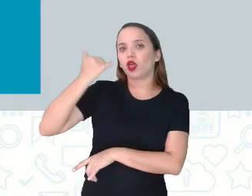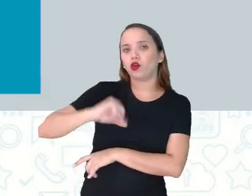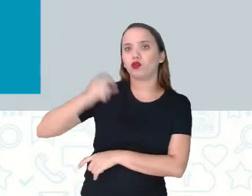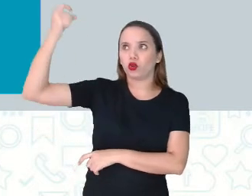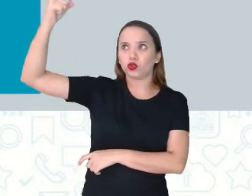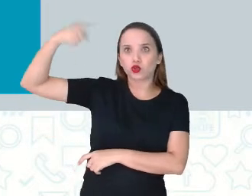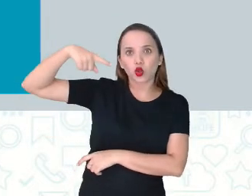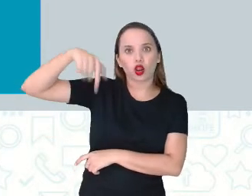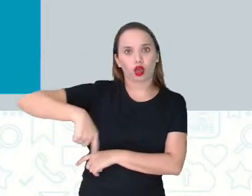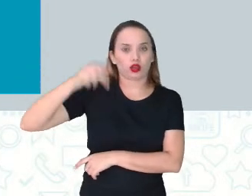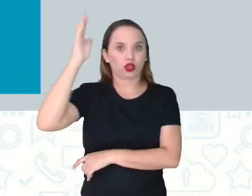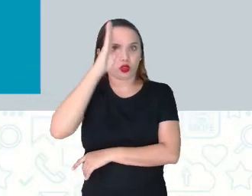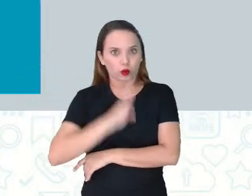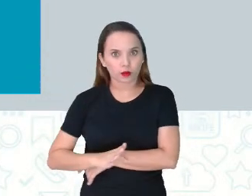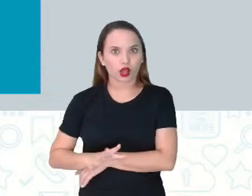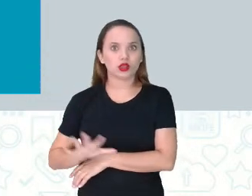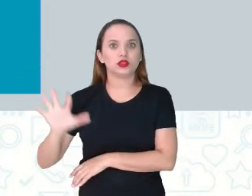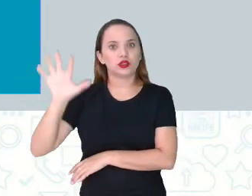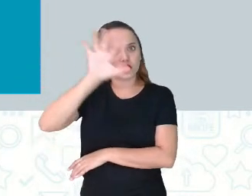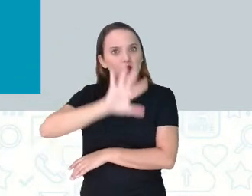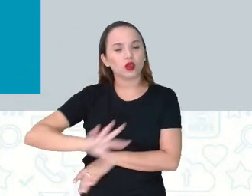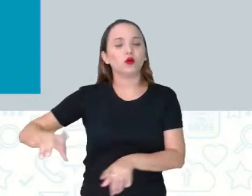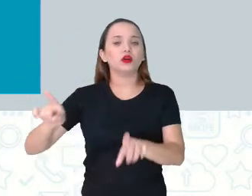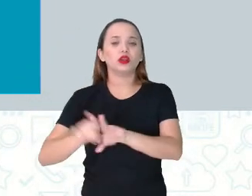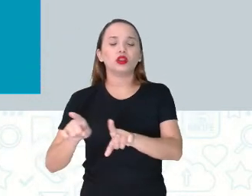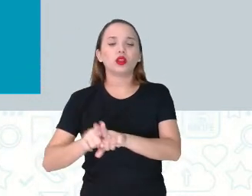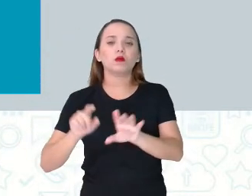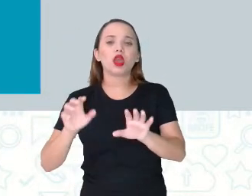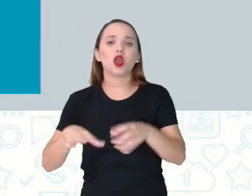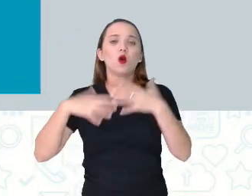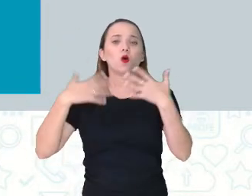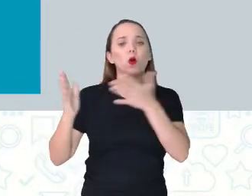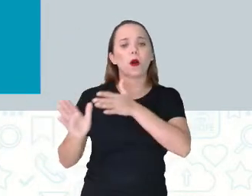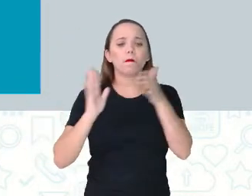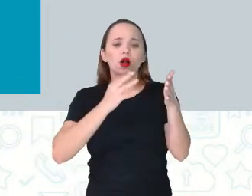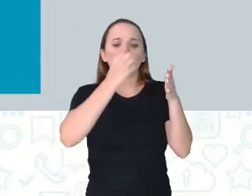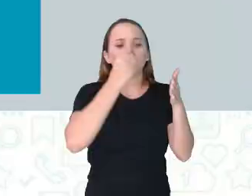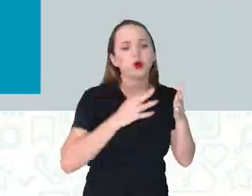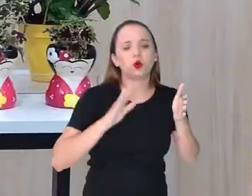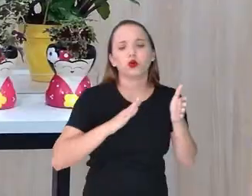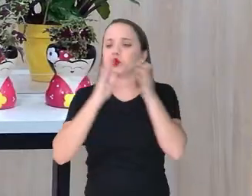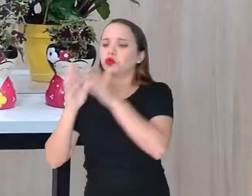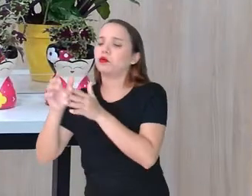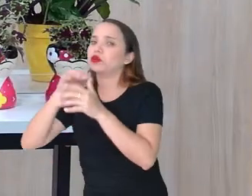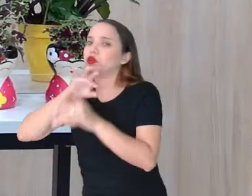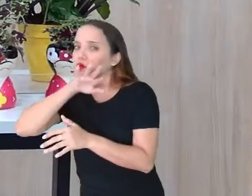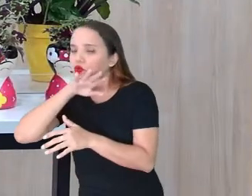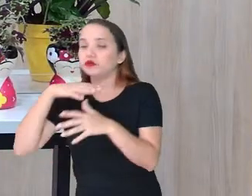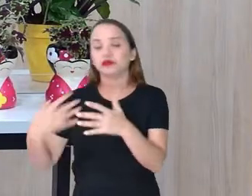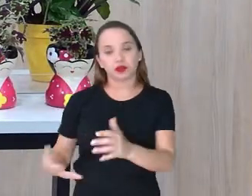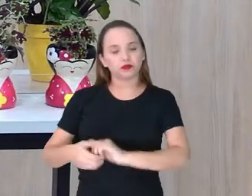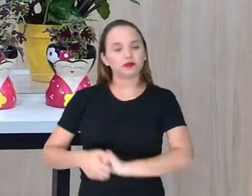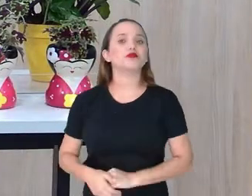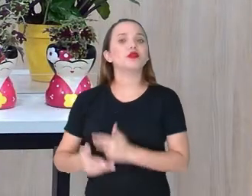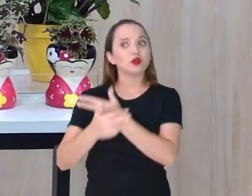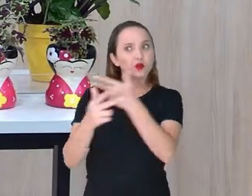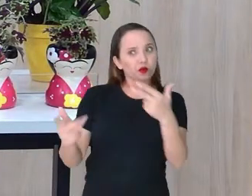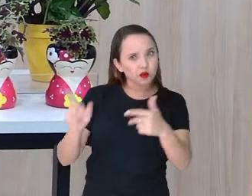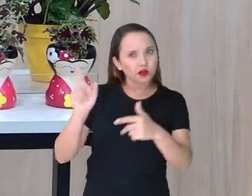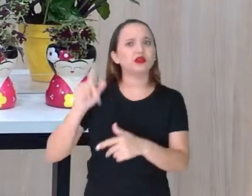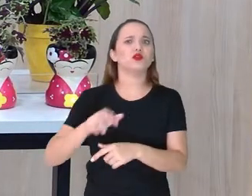e nós vimos também as vantagens e desvantagens da energia solar. Então, são fontes alternativas de energia que